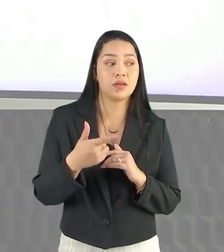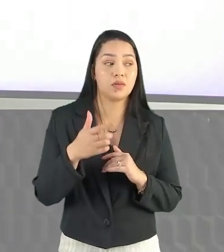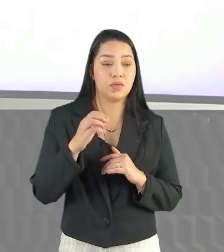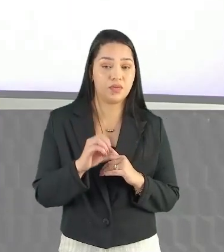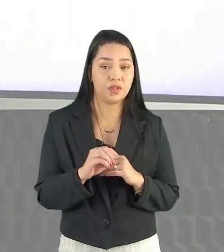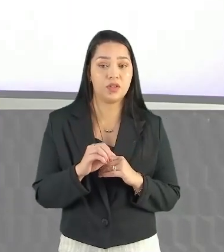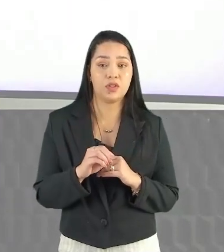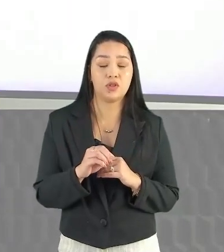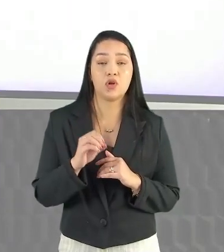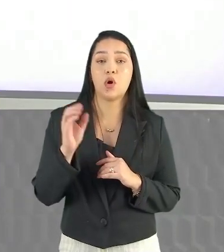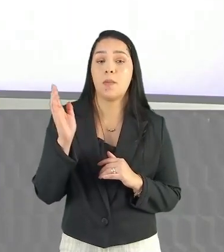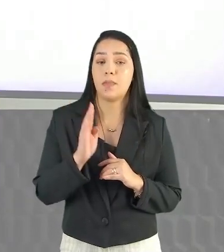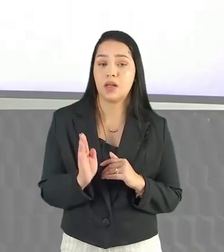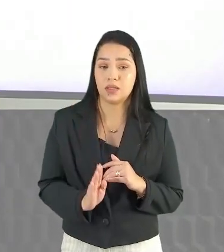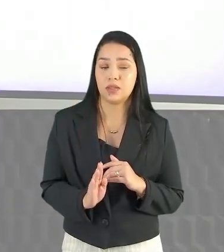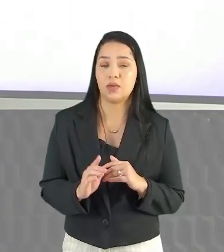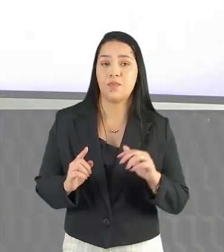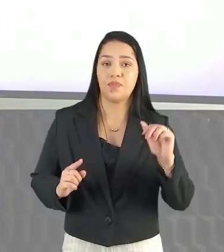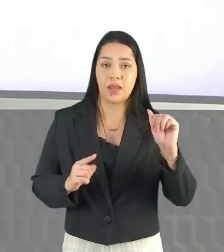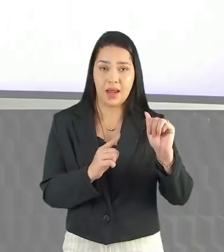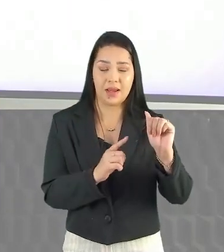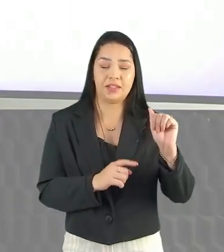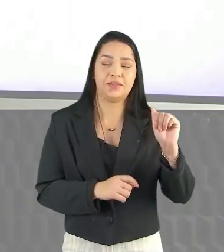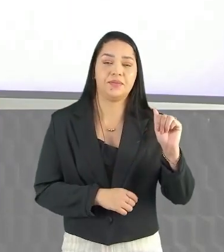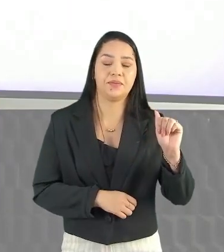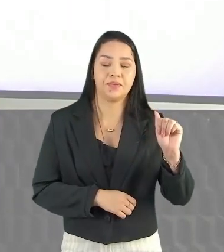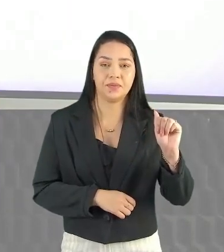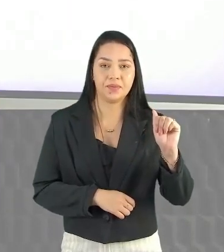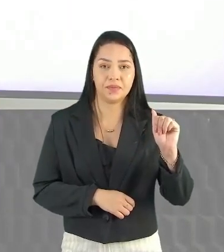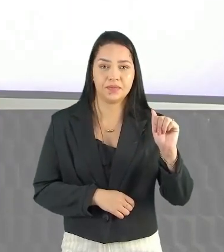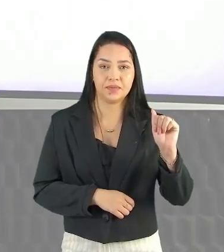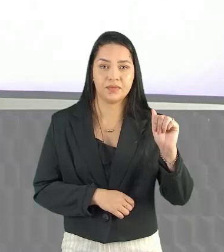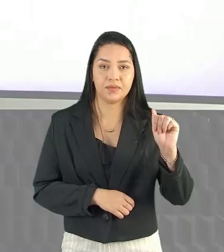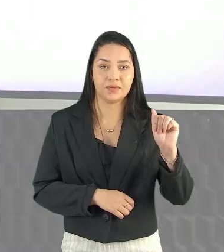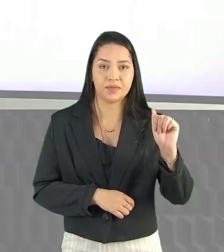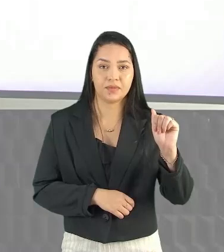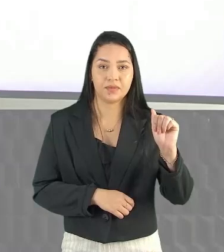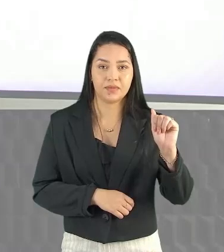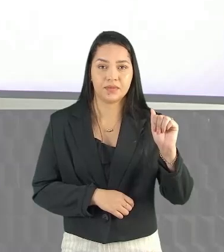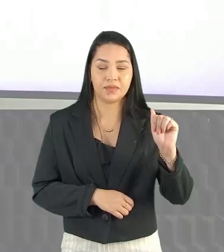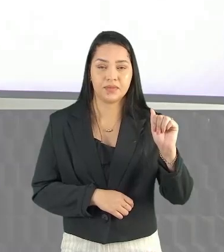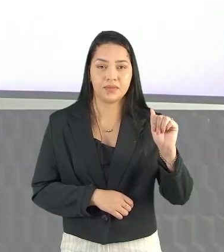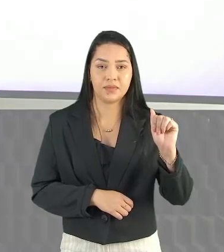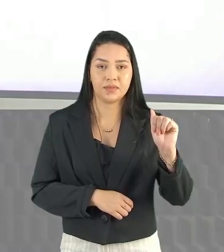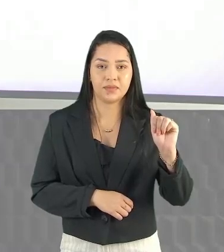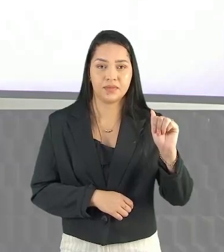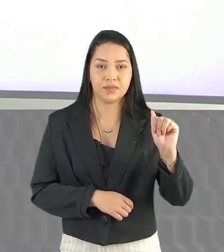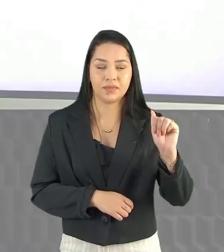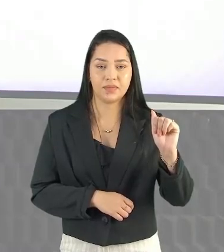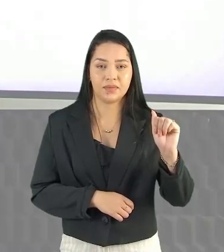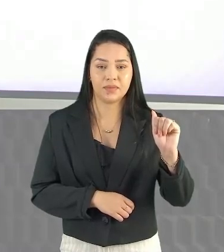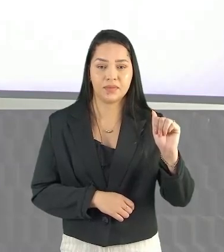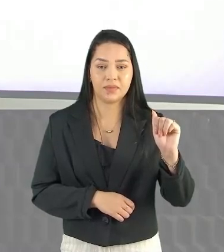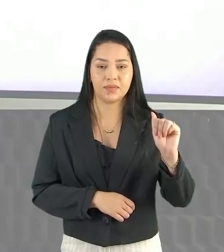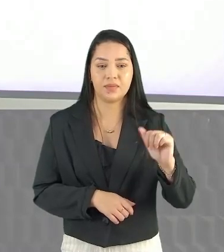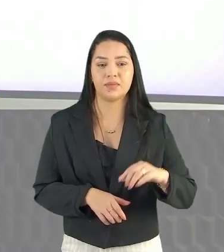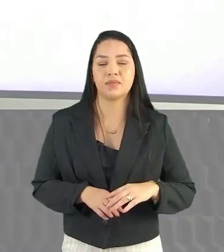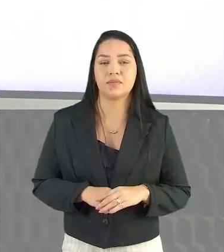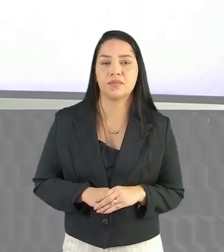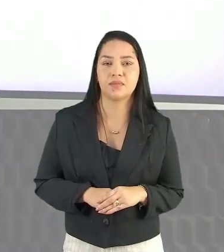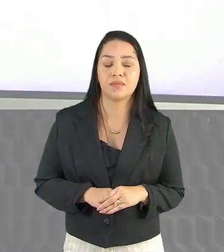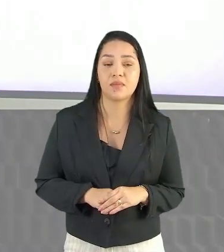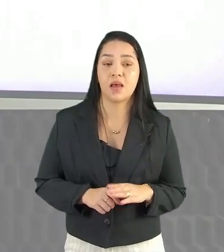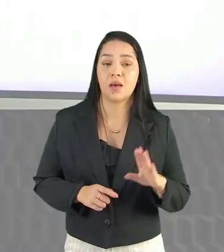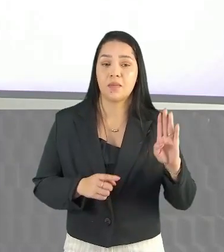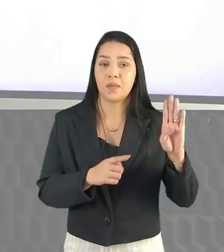século XX, o Brasil, letra A, impediu a entrada de capital estrangeiro de modo a garantir a primazia da indústria nacional.